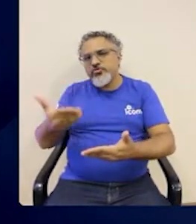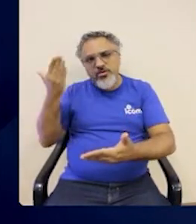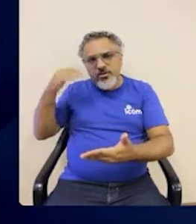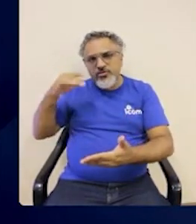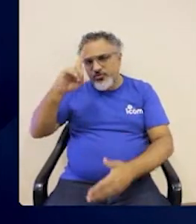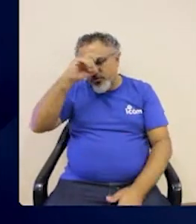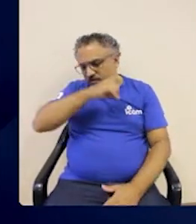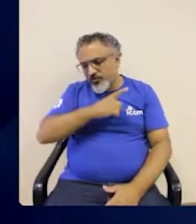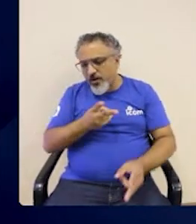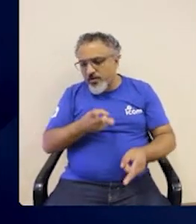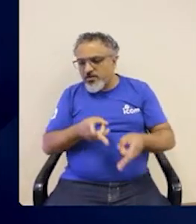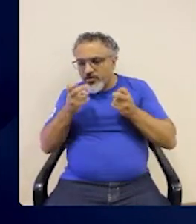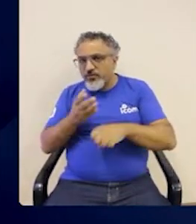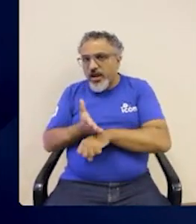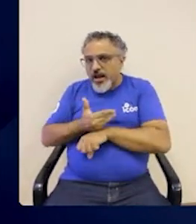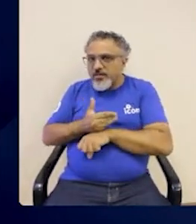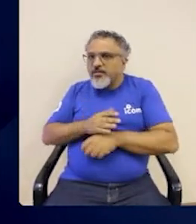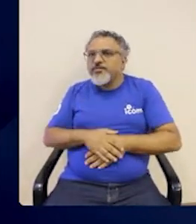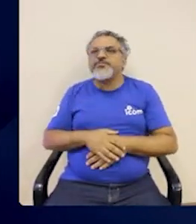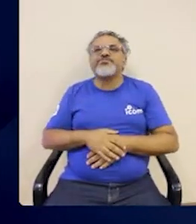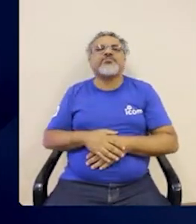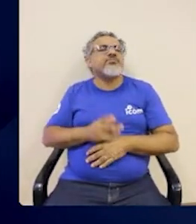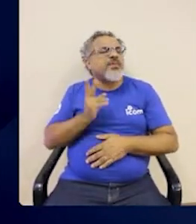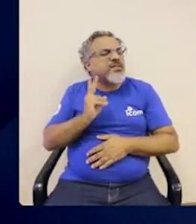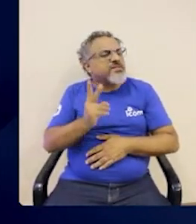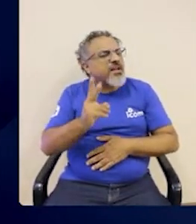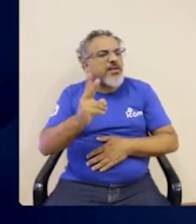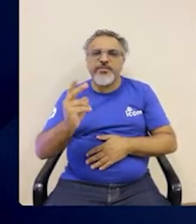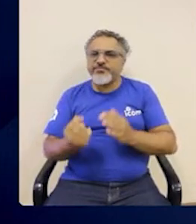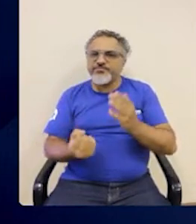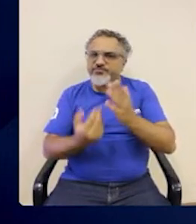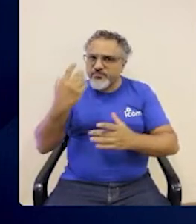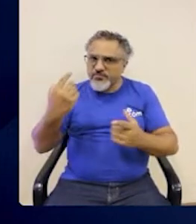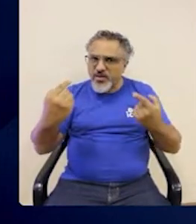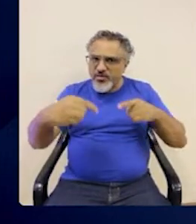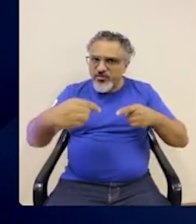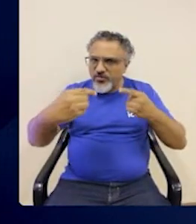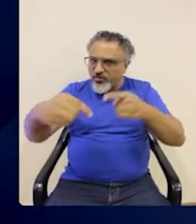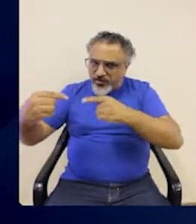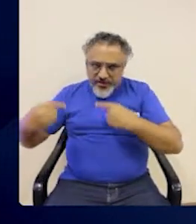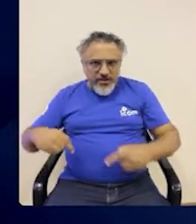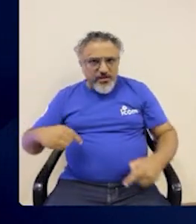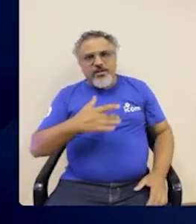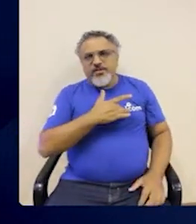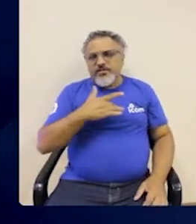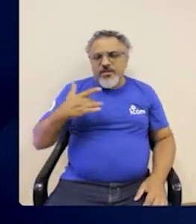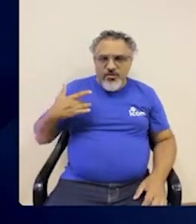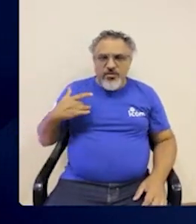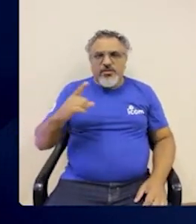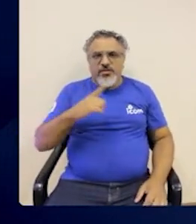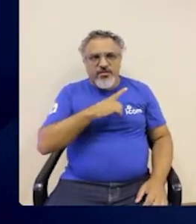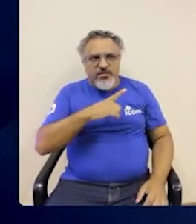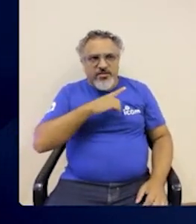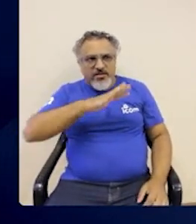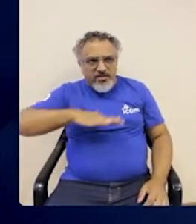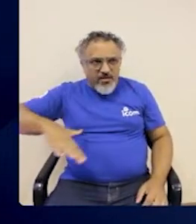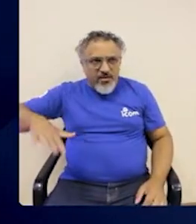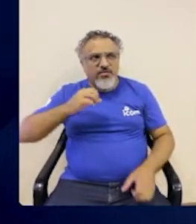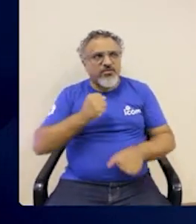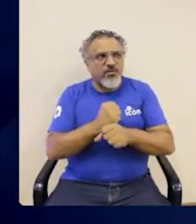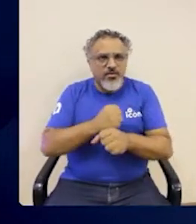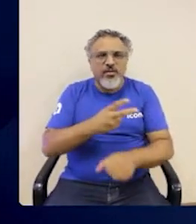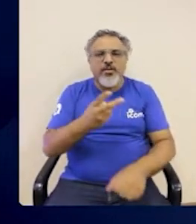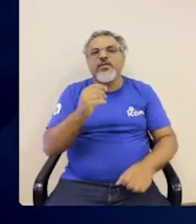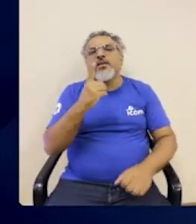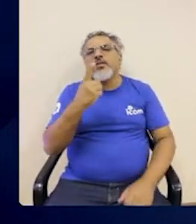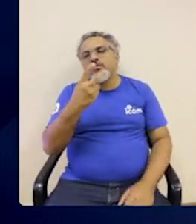identifica? Isso é algo que é contínuo, que vai sempre surgindo, os desafios em saúde vão sempre surgindo. A gente teve o Zika vírus em 2016, a gente